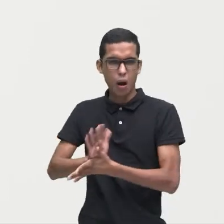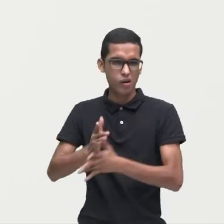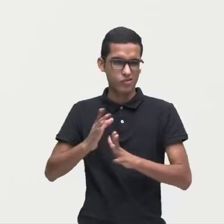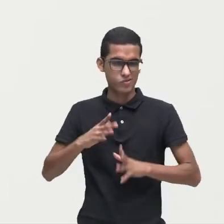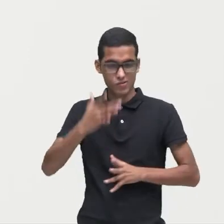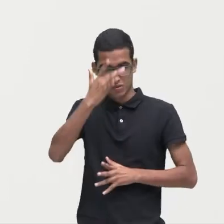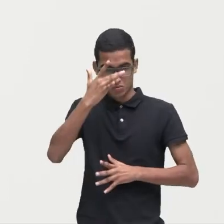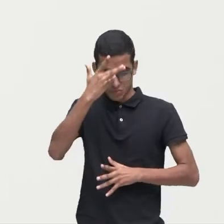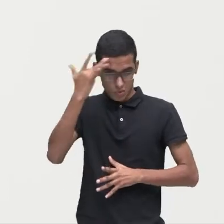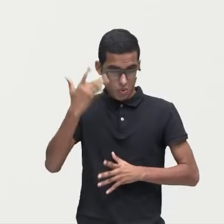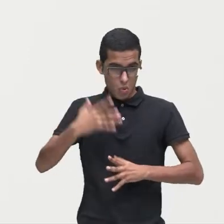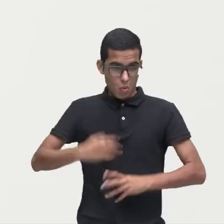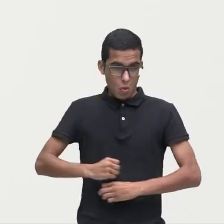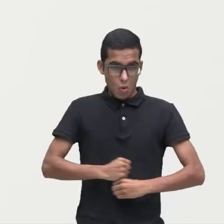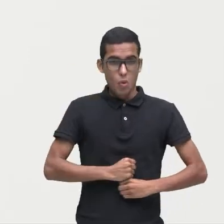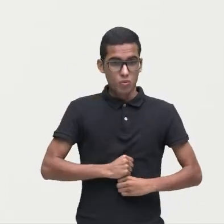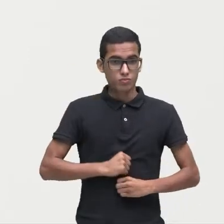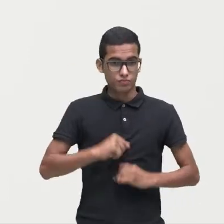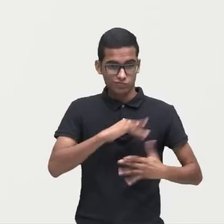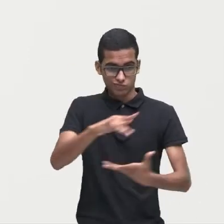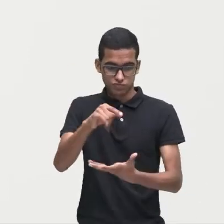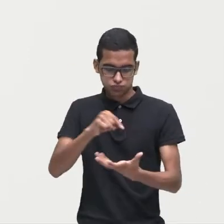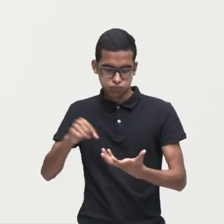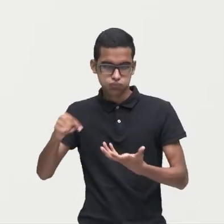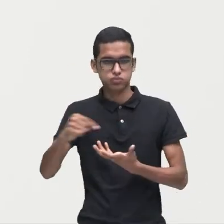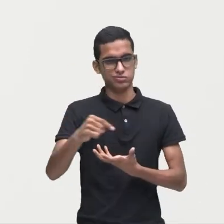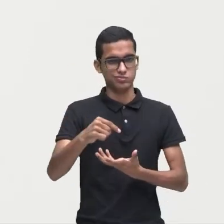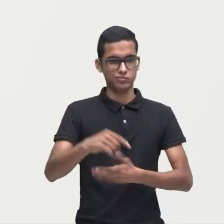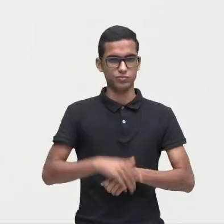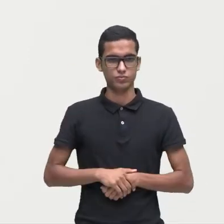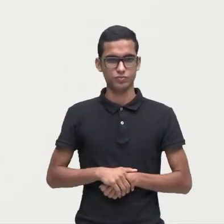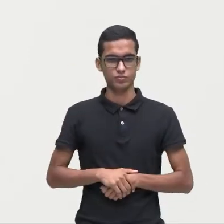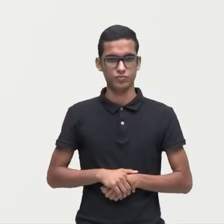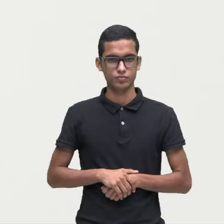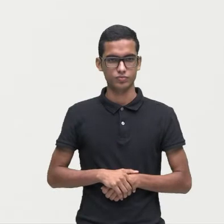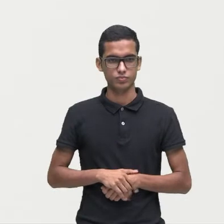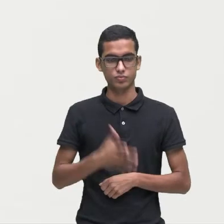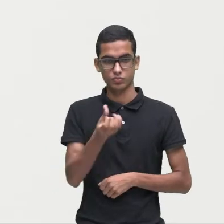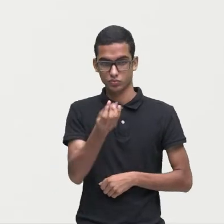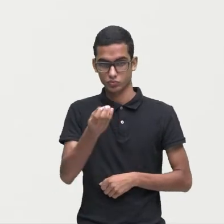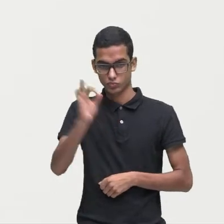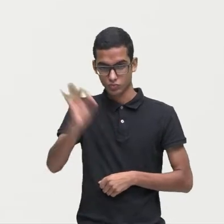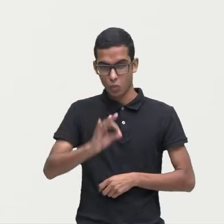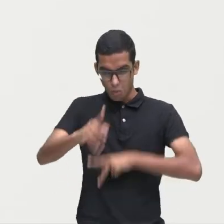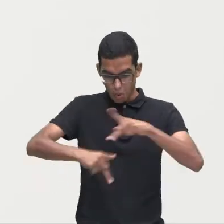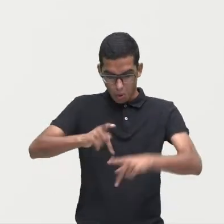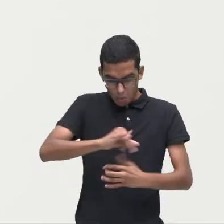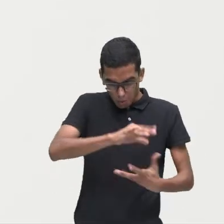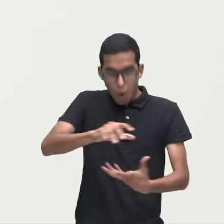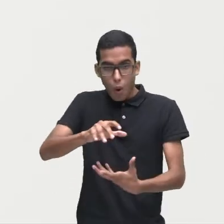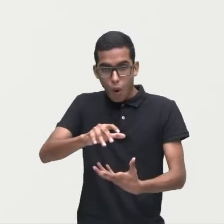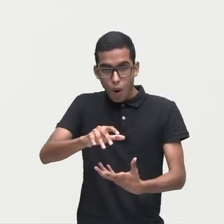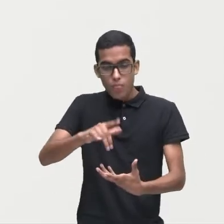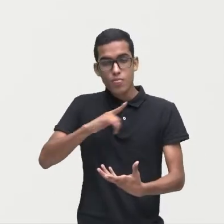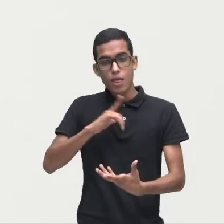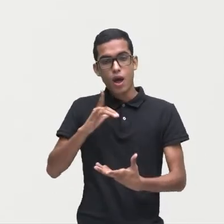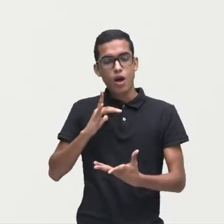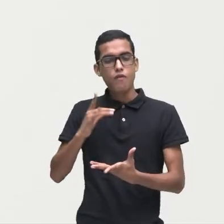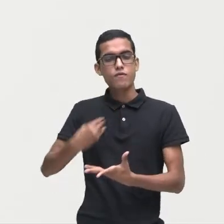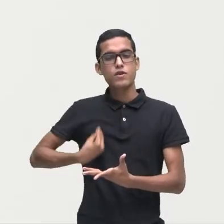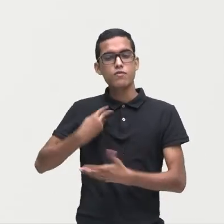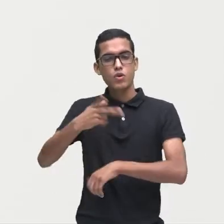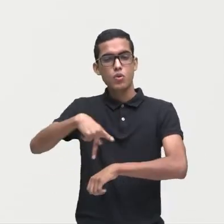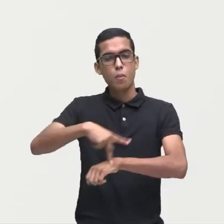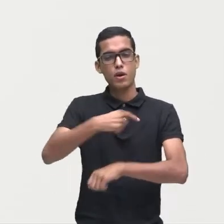do planeta. 60% da população mundial está concentrada na China, na Índia e na Indonésia, tá? Mais da metade da